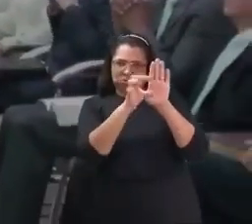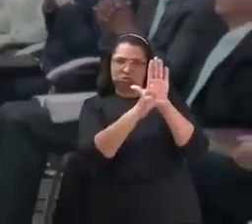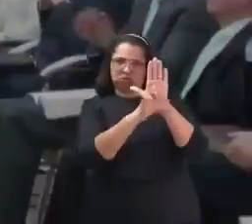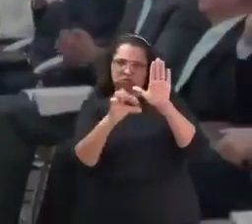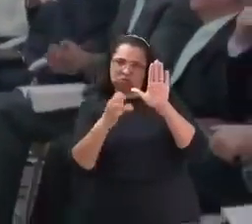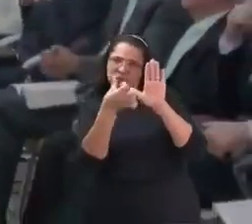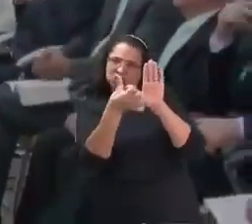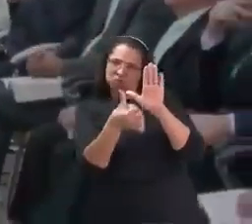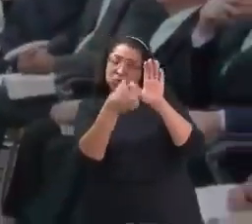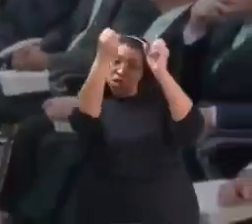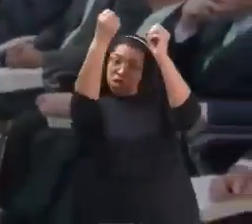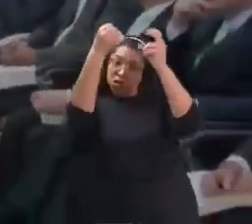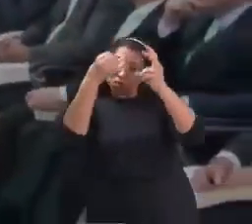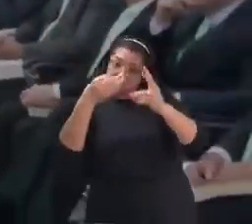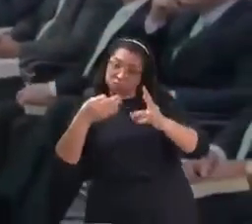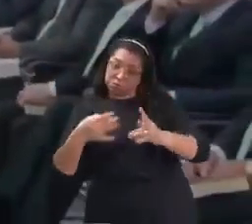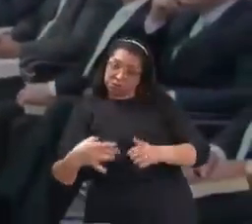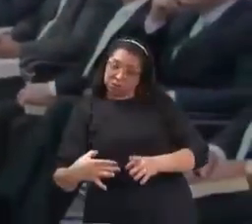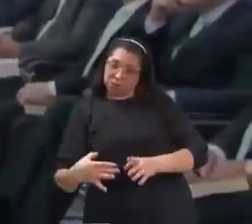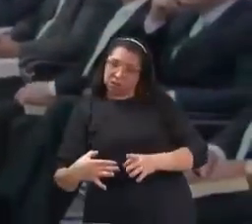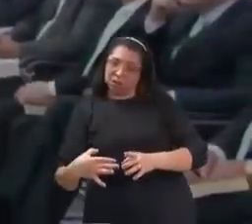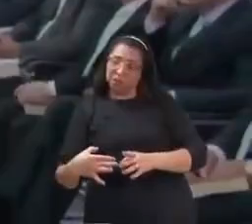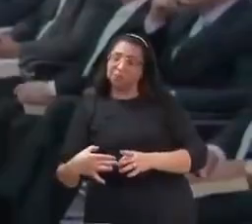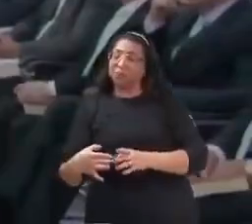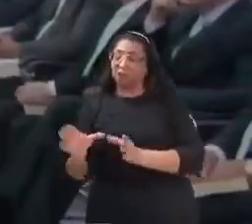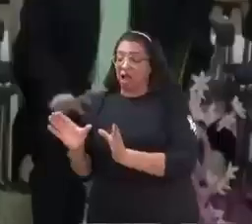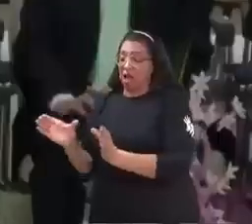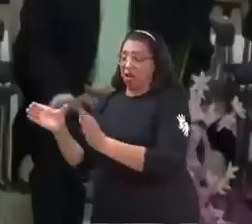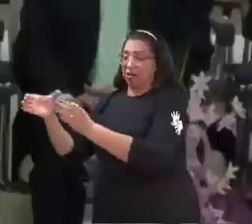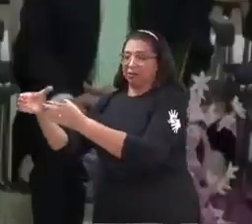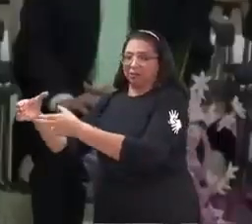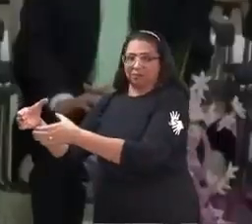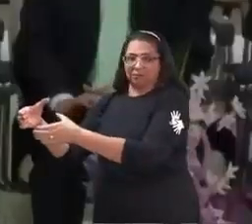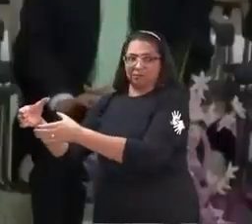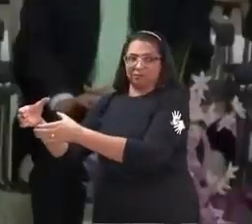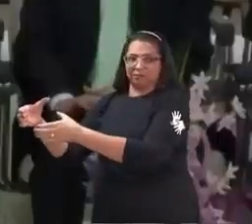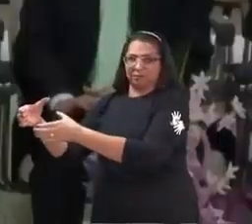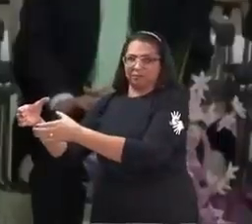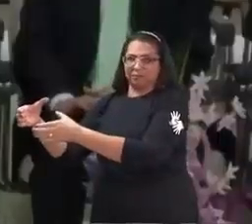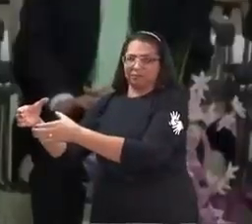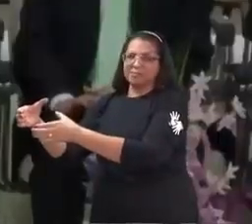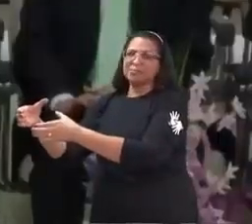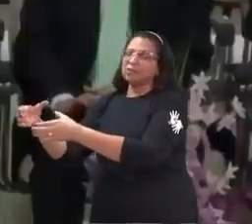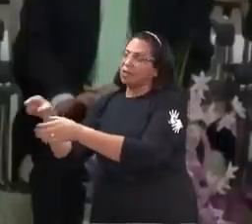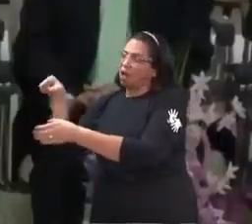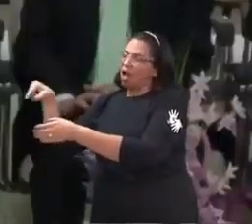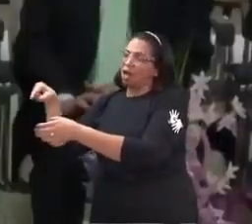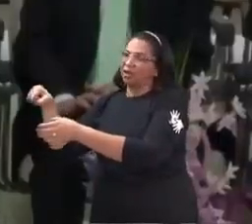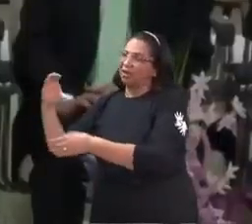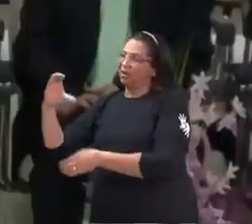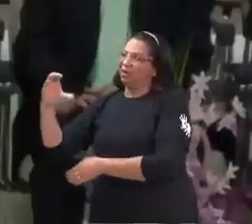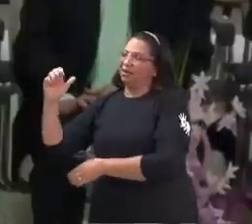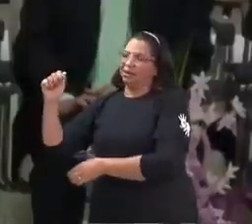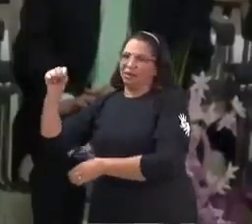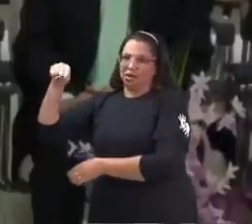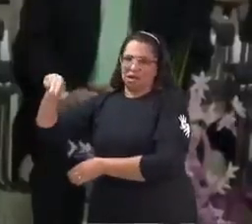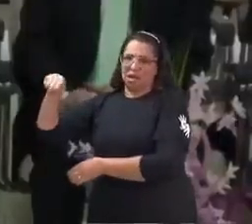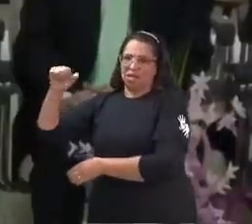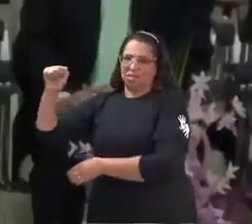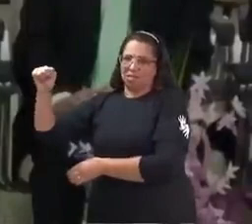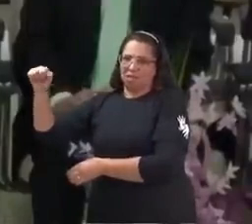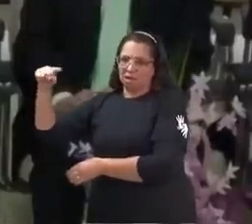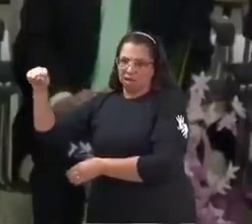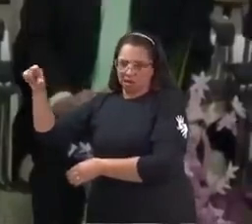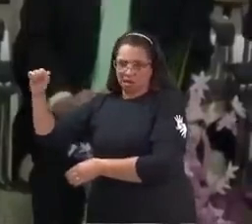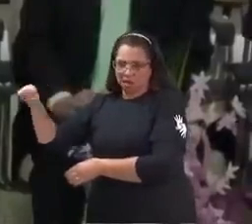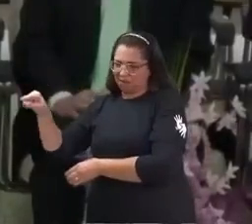Quando a maior potência militar de Canaã subjugou a Israel por 20 anos e disse: o